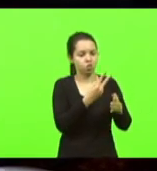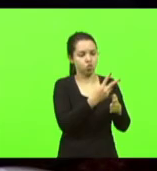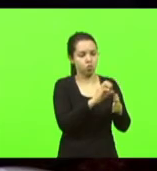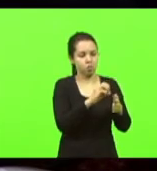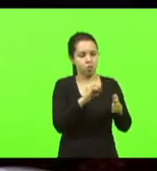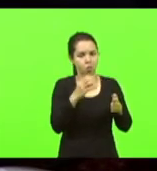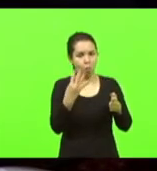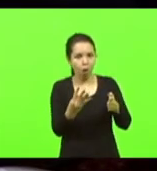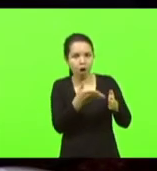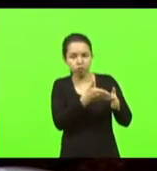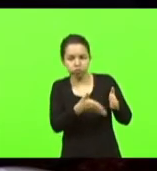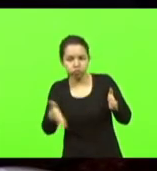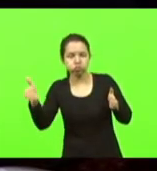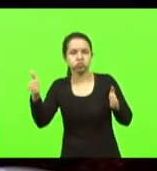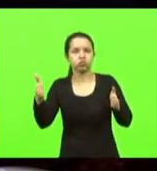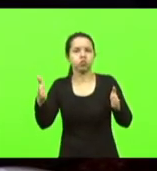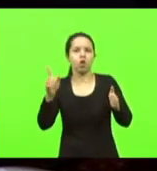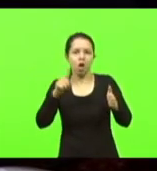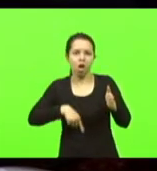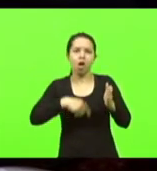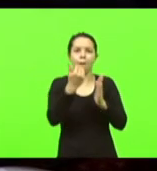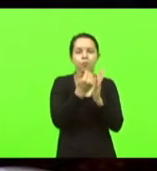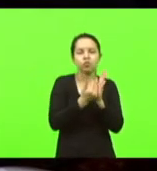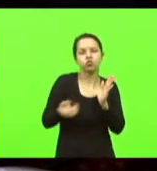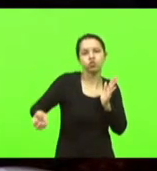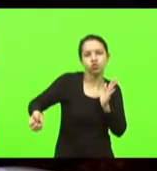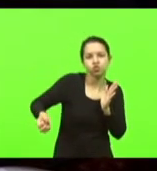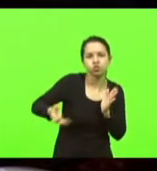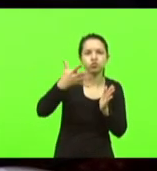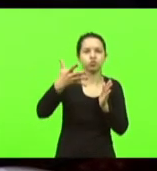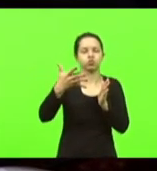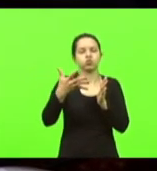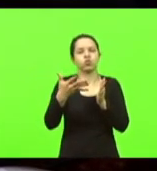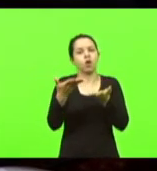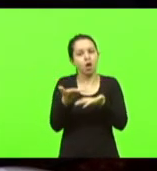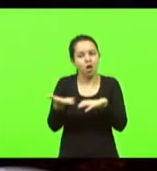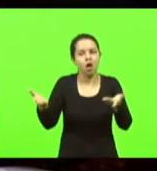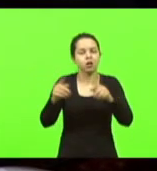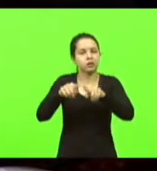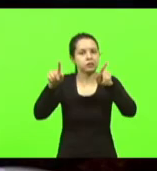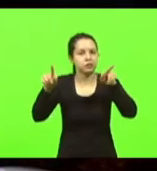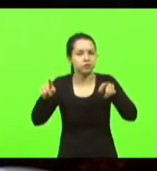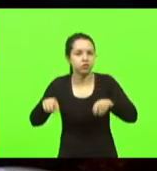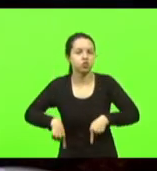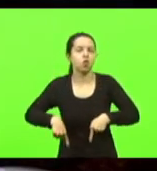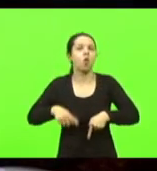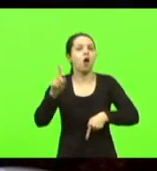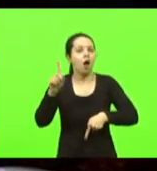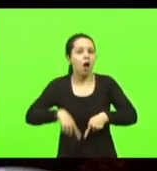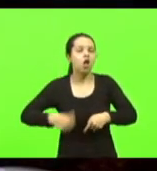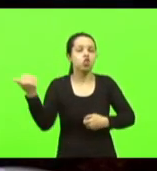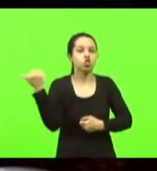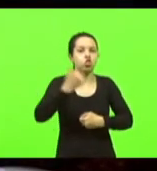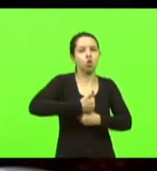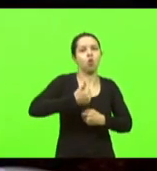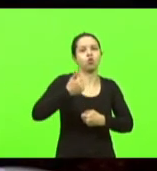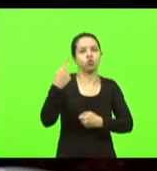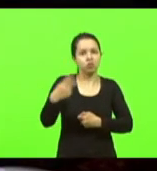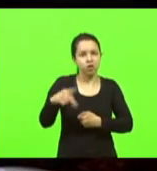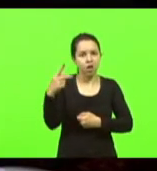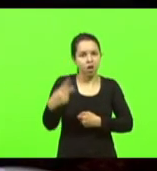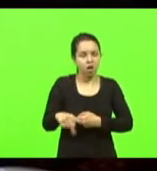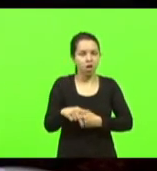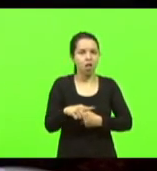é um plano moderno em que o servidor será dono da sua conta da Previdência